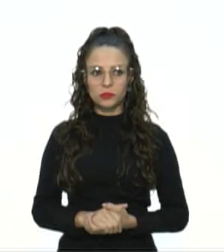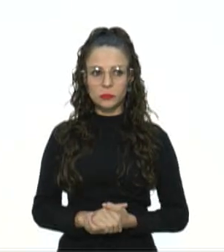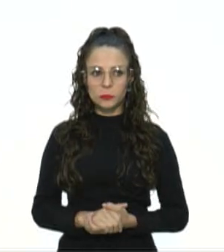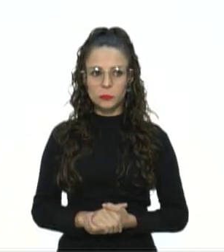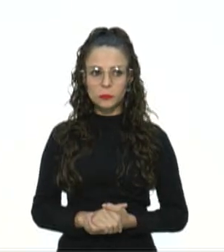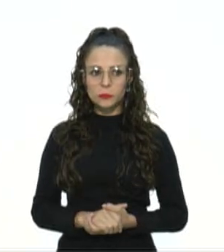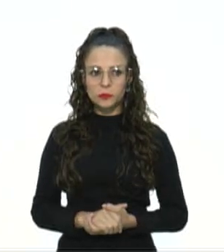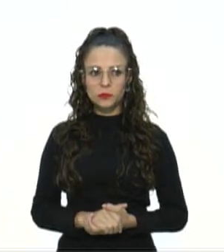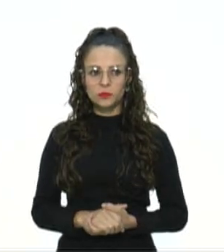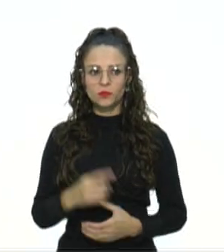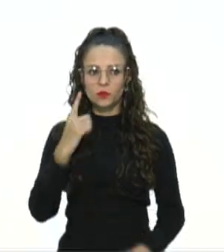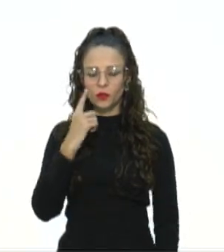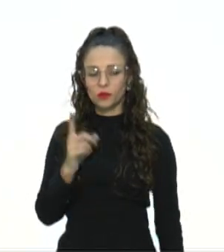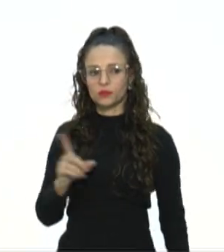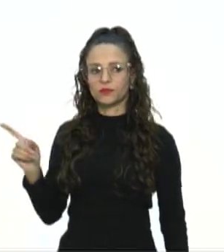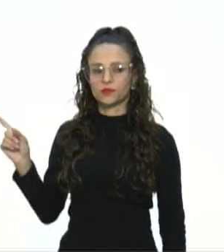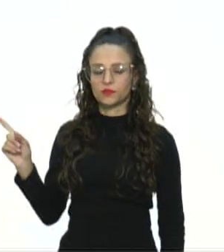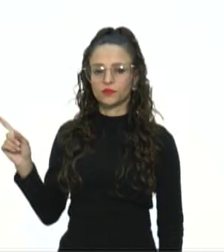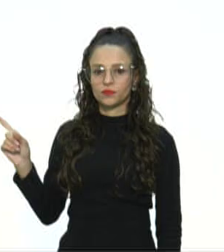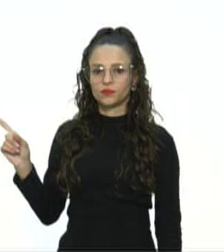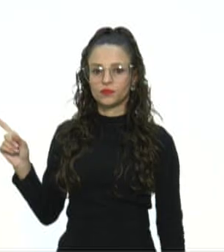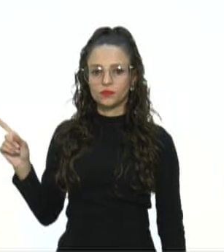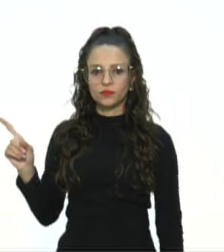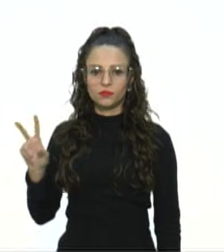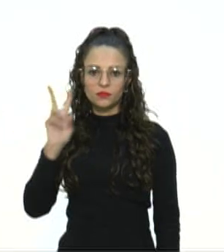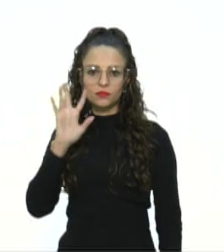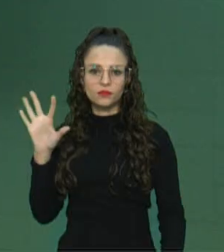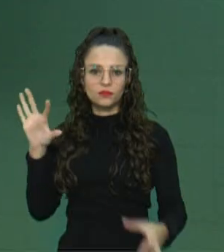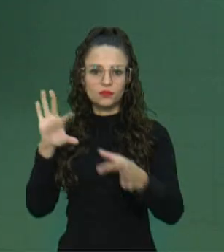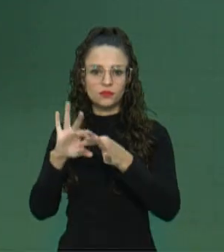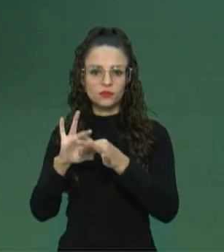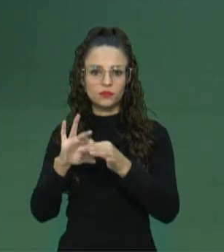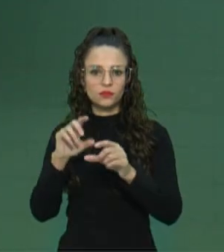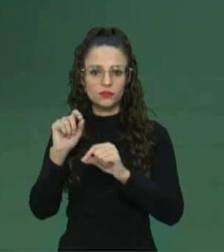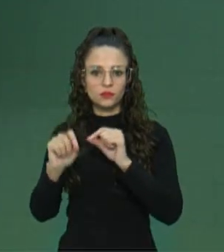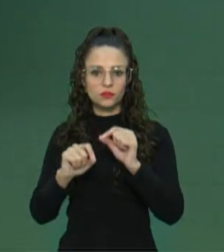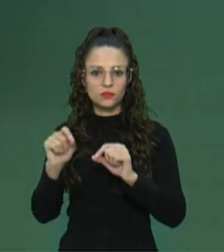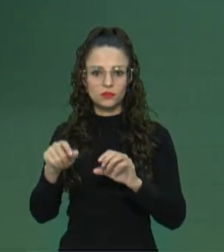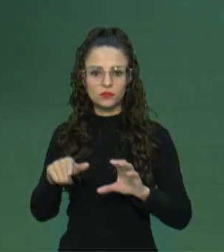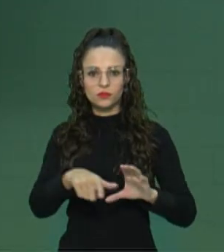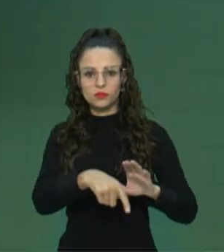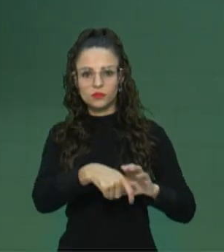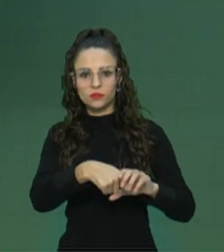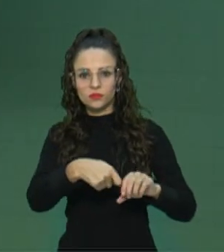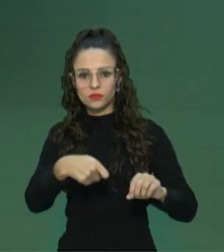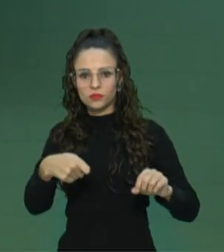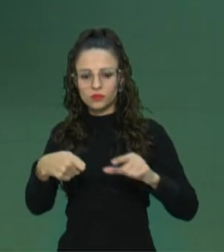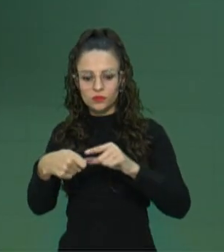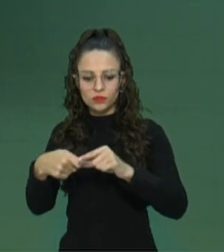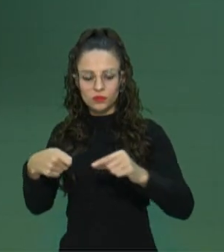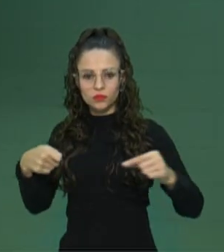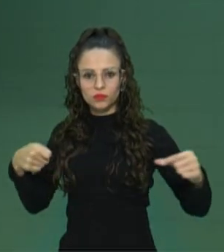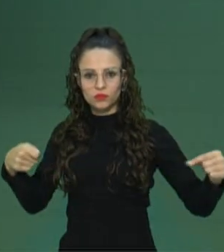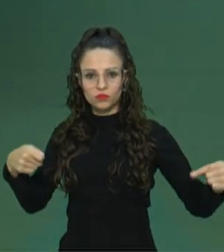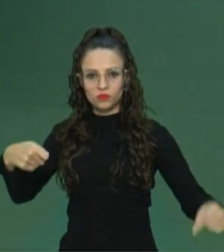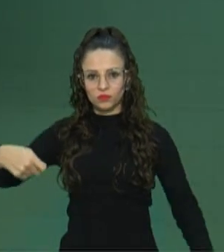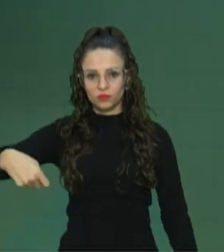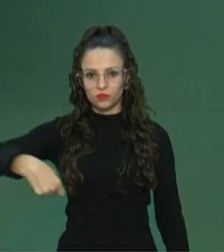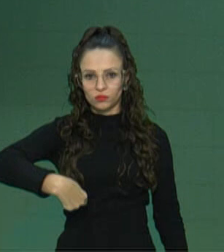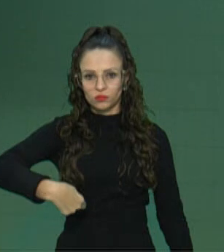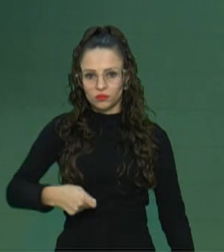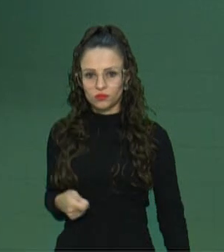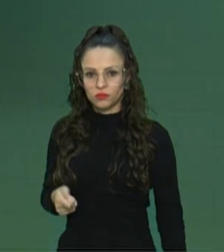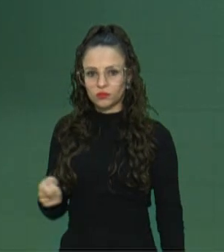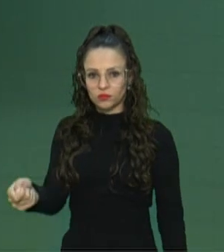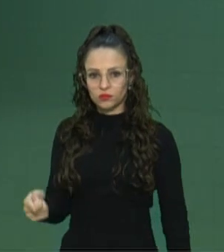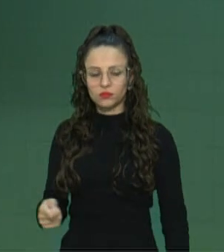alguns golpes, pode ver que esse golpe aqui faz lembrar bastante um golpe de espada, né, dado na região do abdômen ali